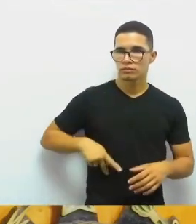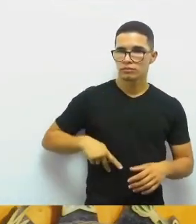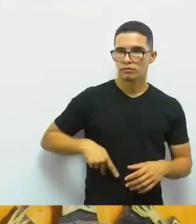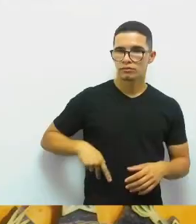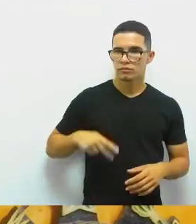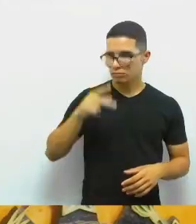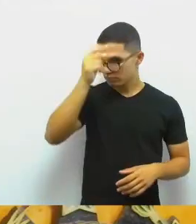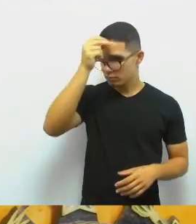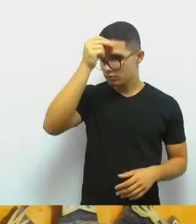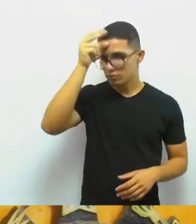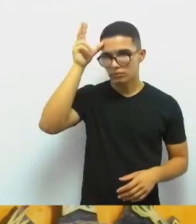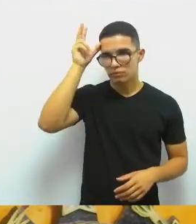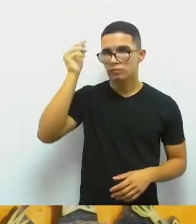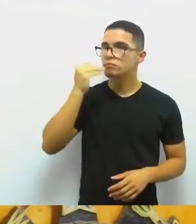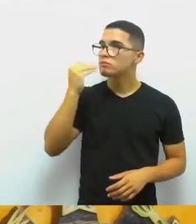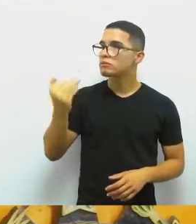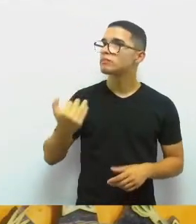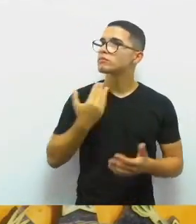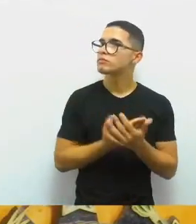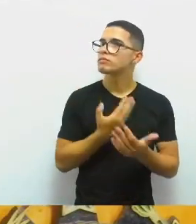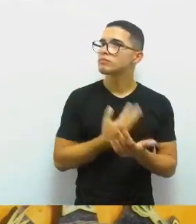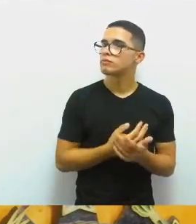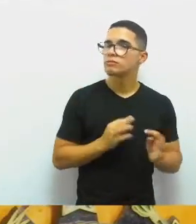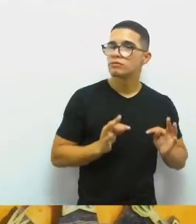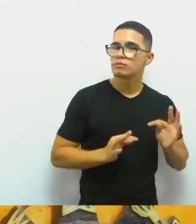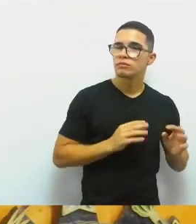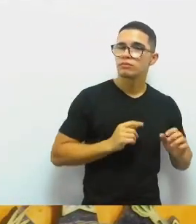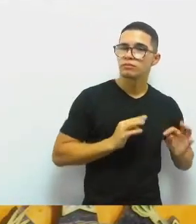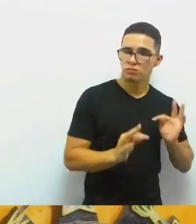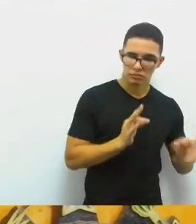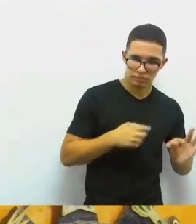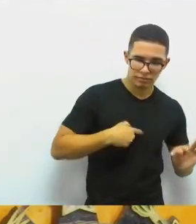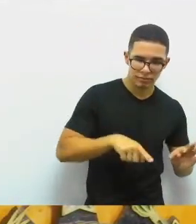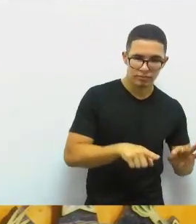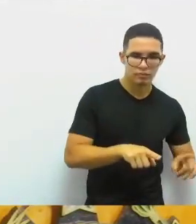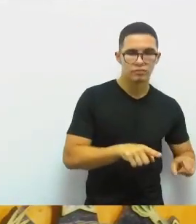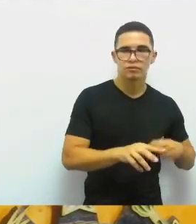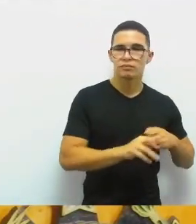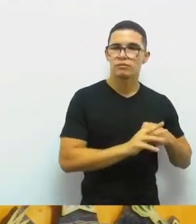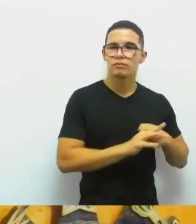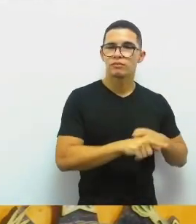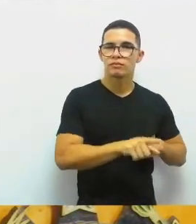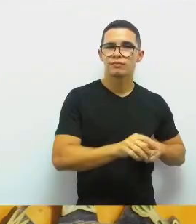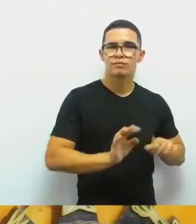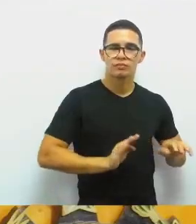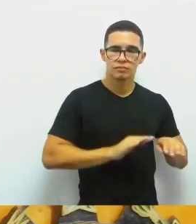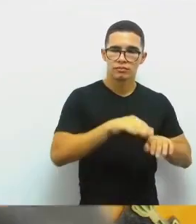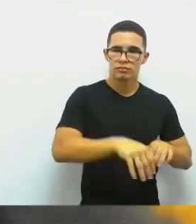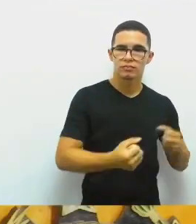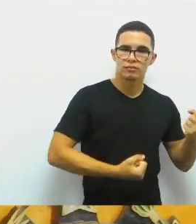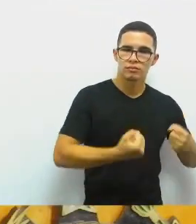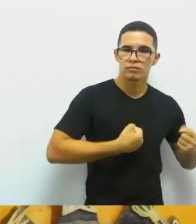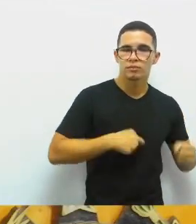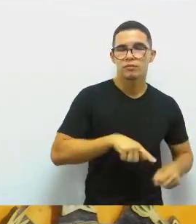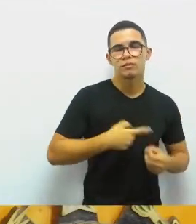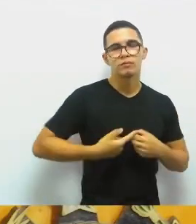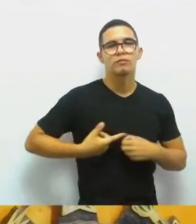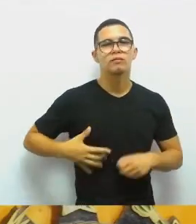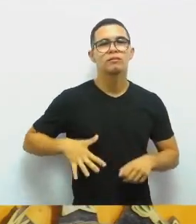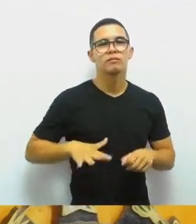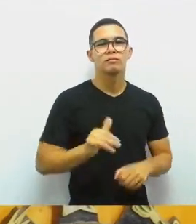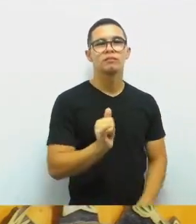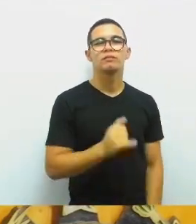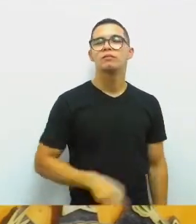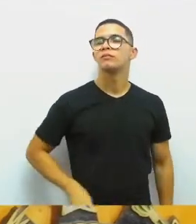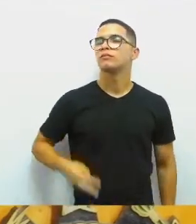viabilidade técnica para instalação de redutores de velocidade quebra-molas na Rua Maranhão, situada na região da Itinga, no bairro Bracuí.